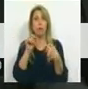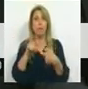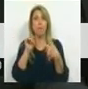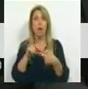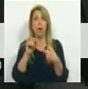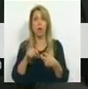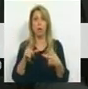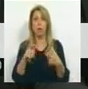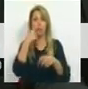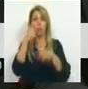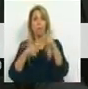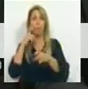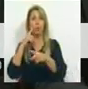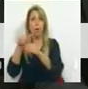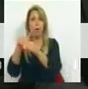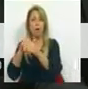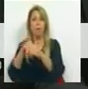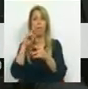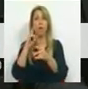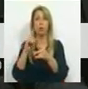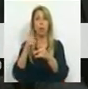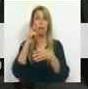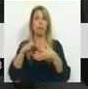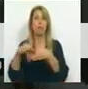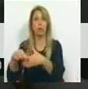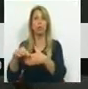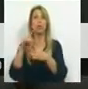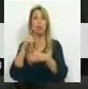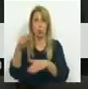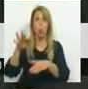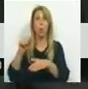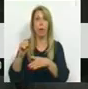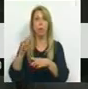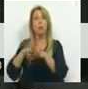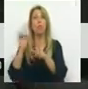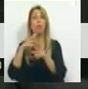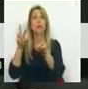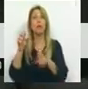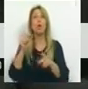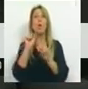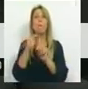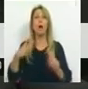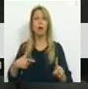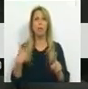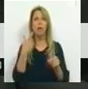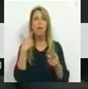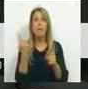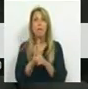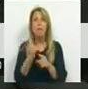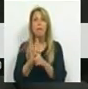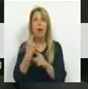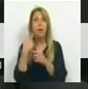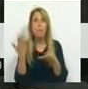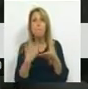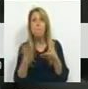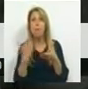os militantes e dirigentes do Partido Socialista, sobre o BANIF. São várias páginas de factos que o